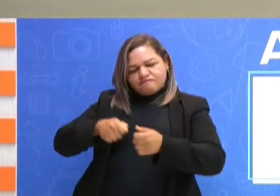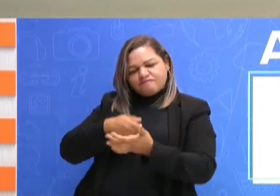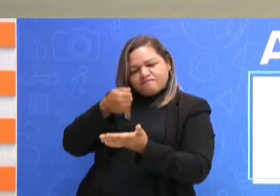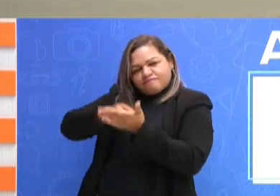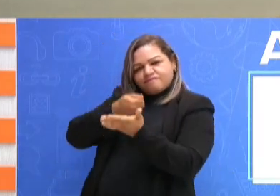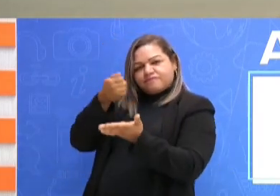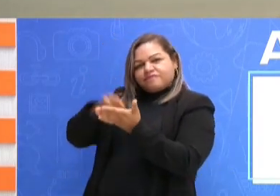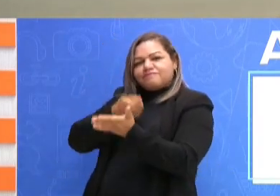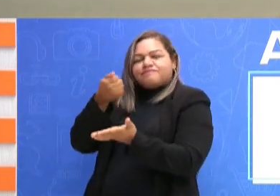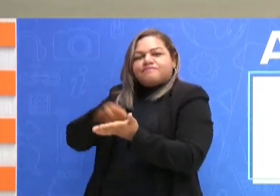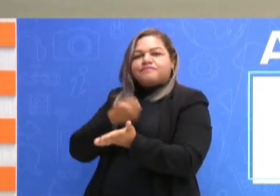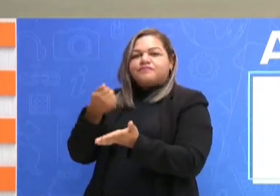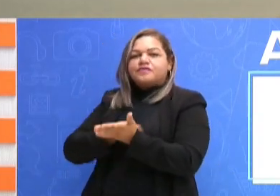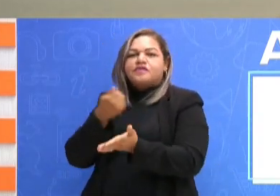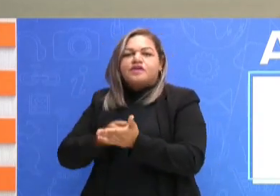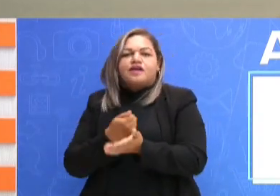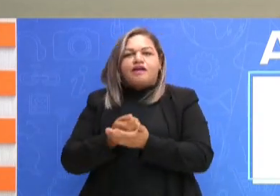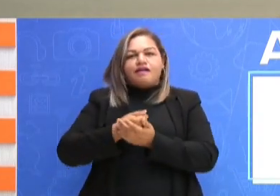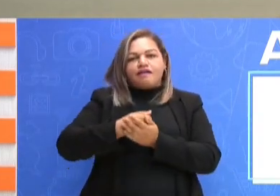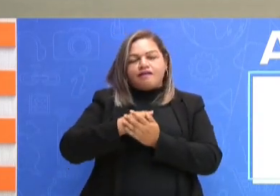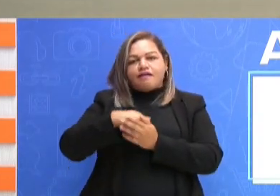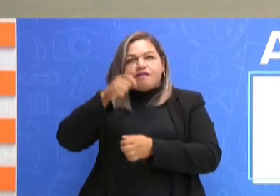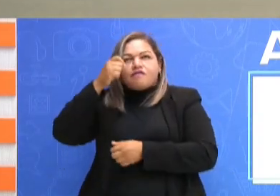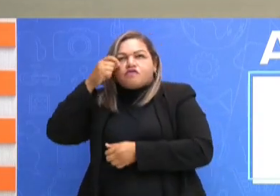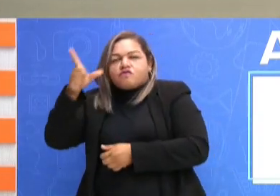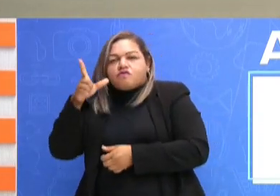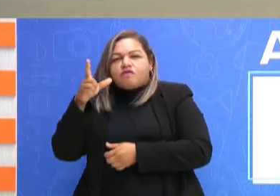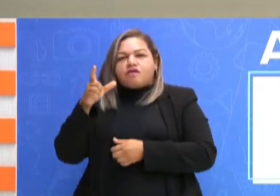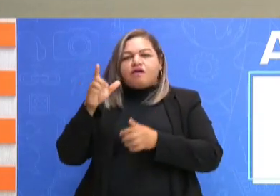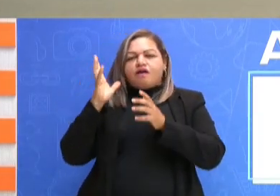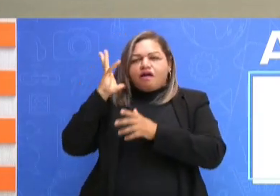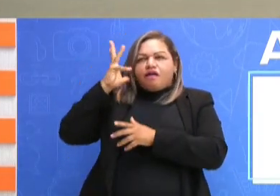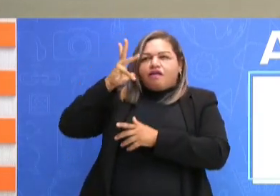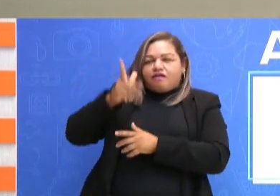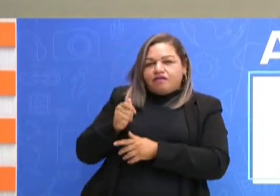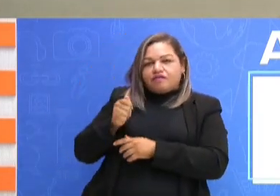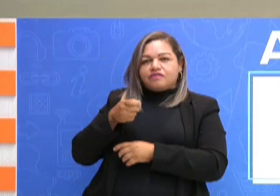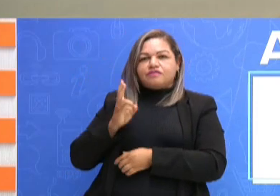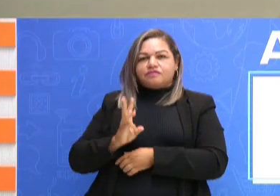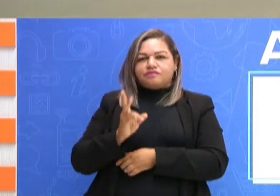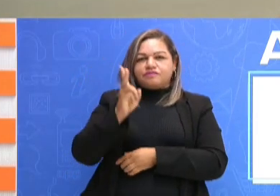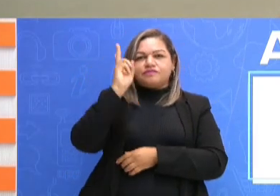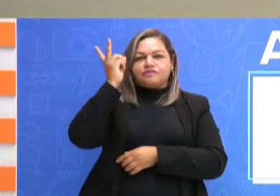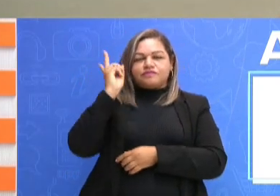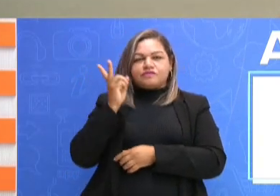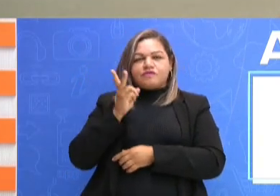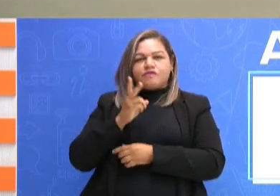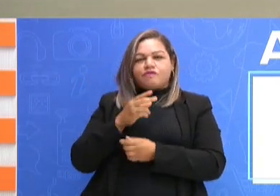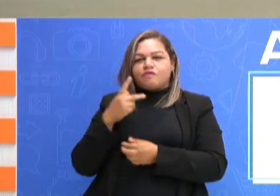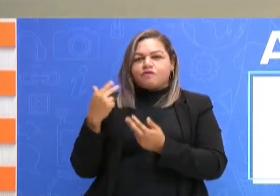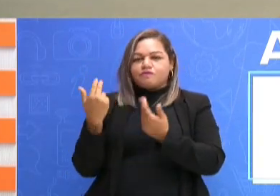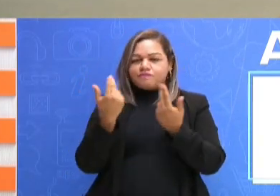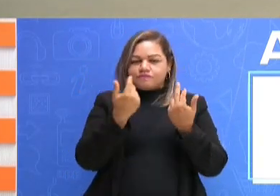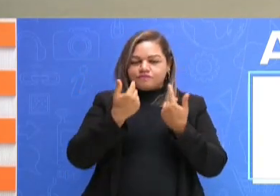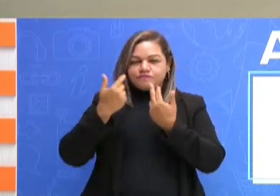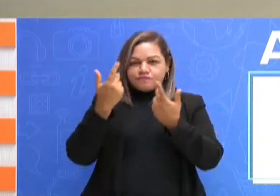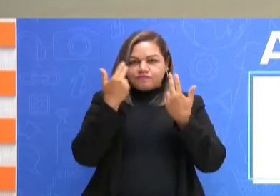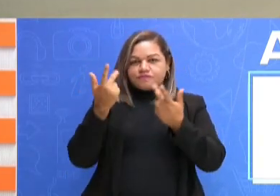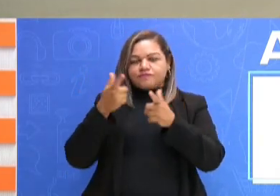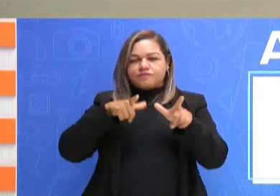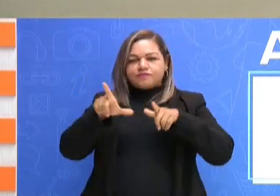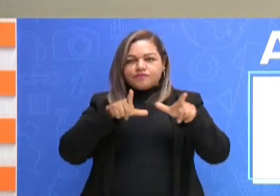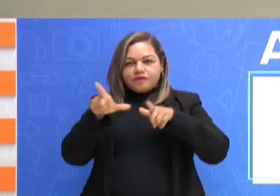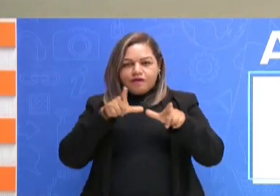lutador, como um incansável, como aquele que acorda às 4 horas da manhã, vai continuar da mesma forma, conduzindo